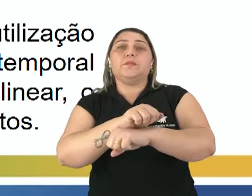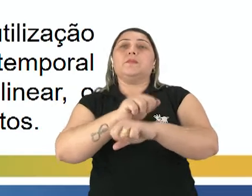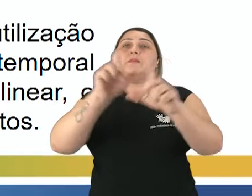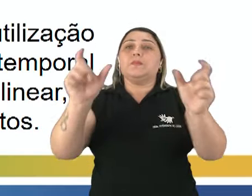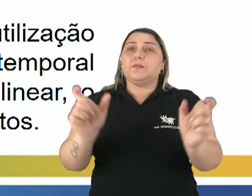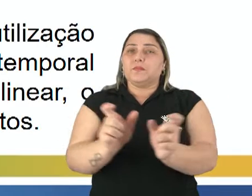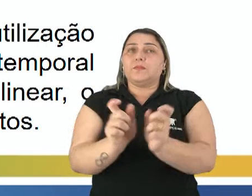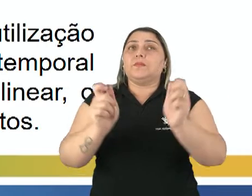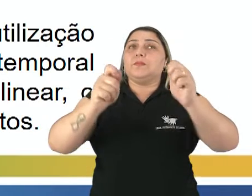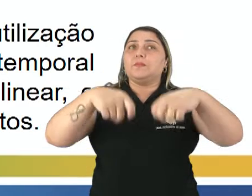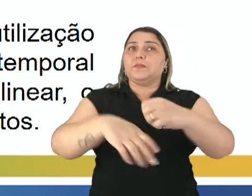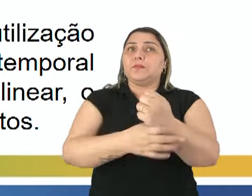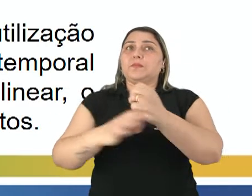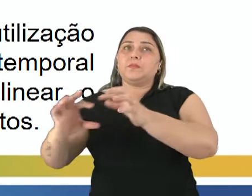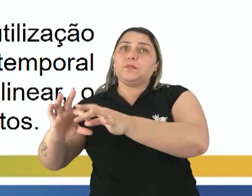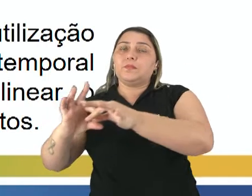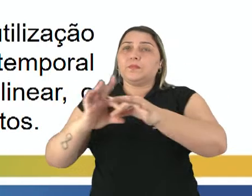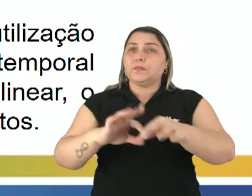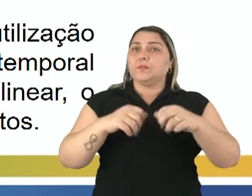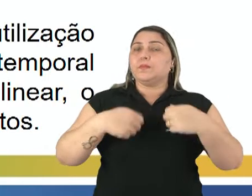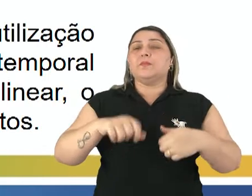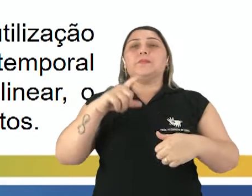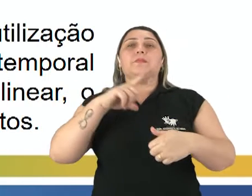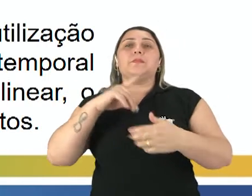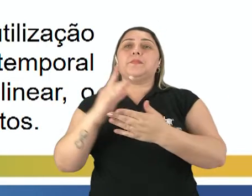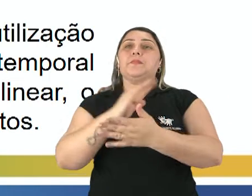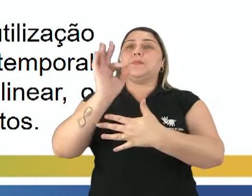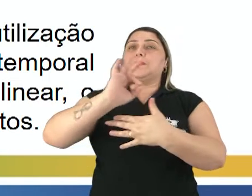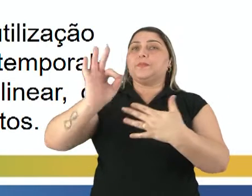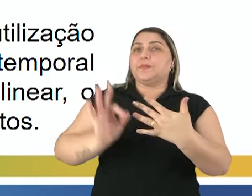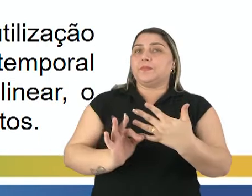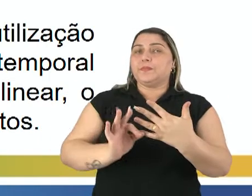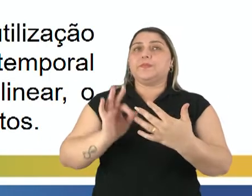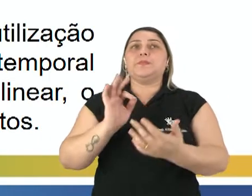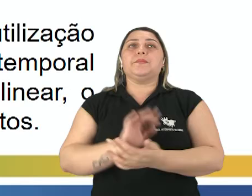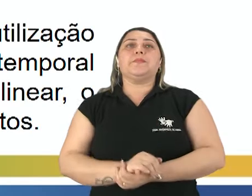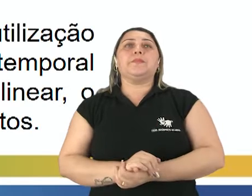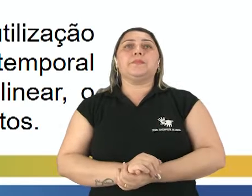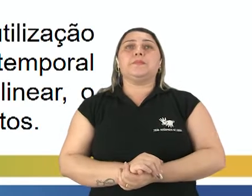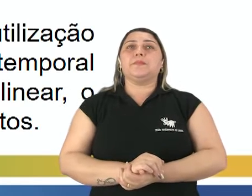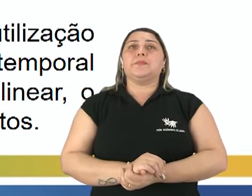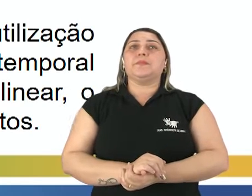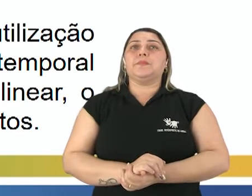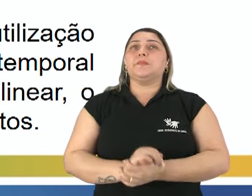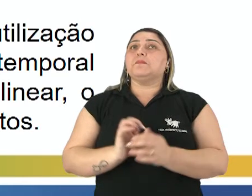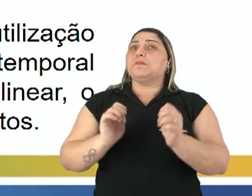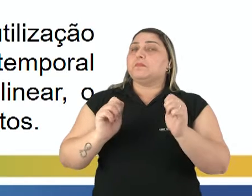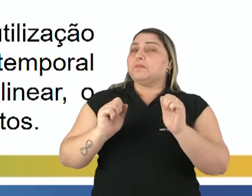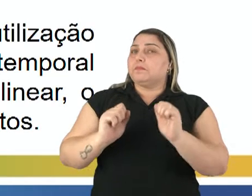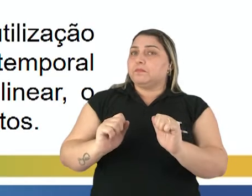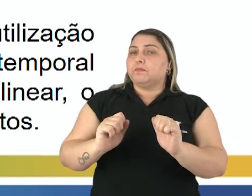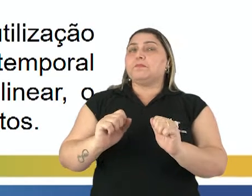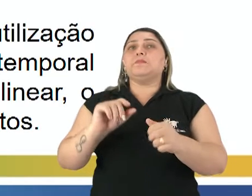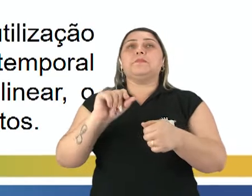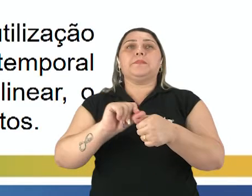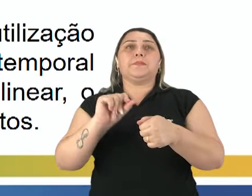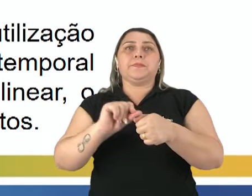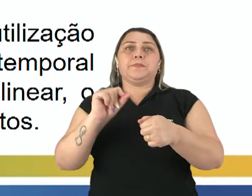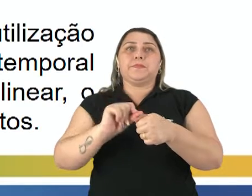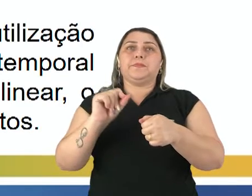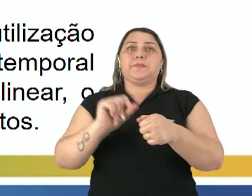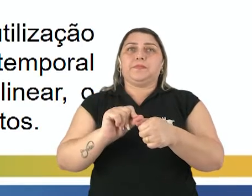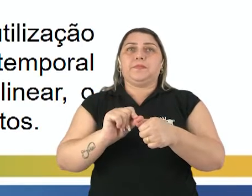a coesão de um texto, deve-se conter alguns elementos fundamentais. Esses elementos coesivos permitem que sejam feitas